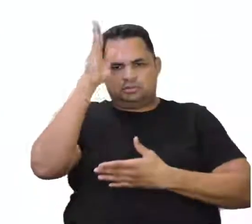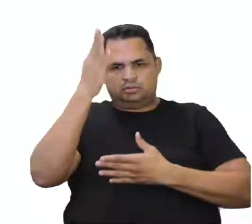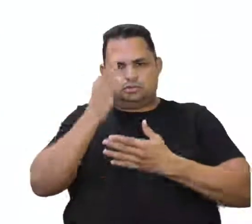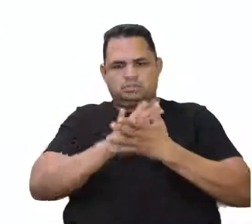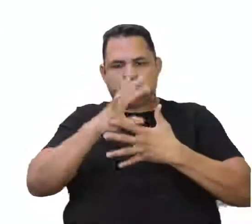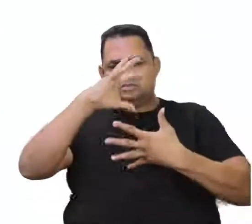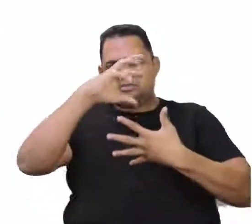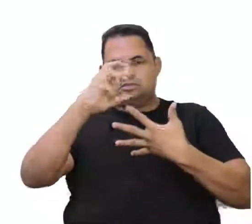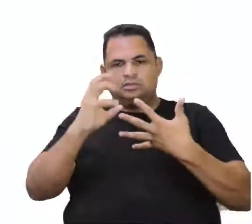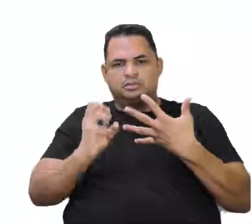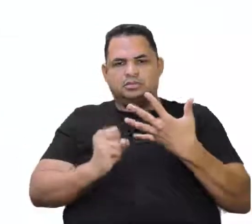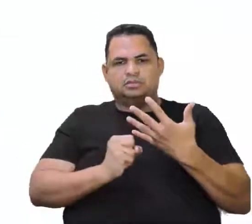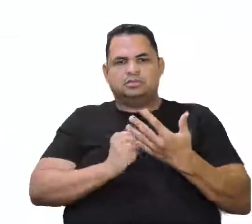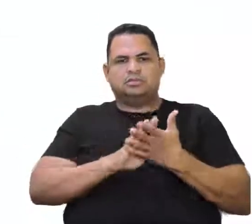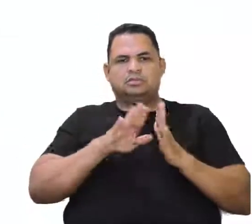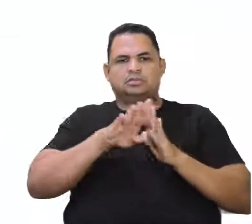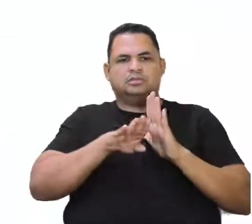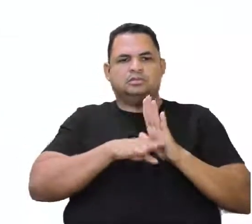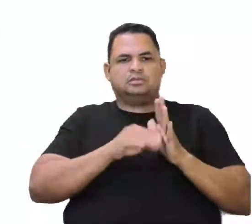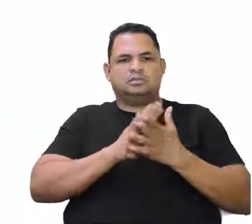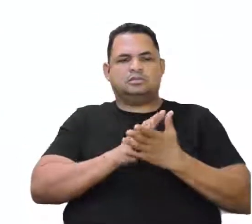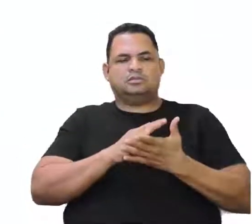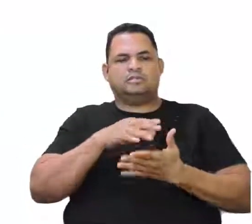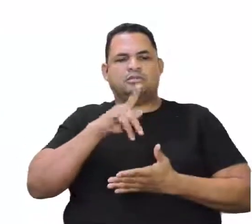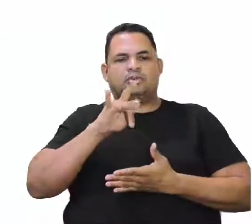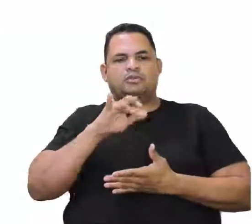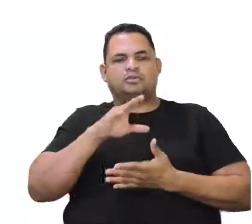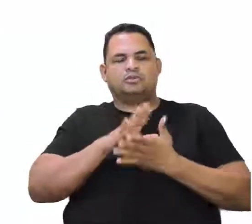cadeia alimentar? Opa! Produtores,